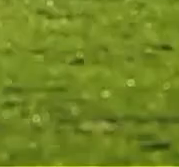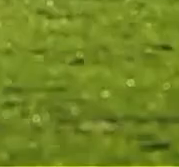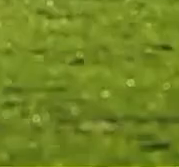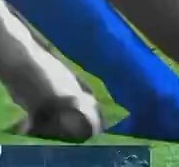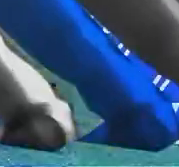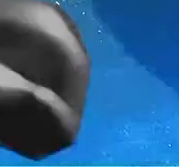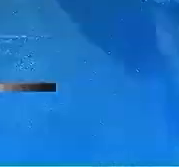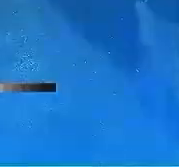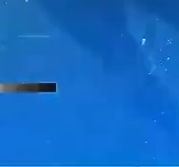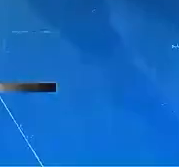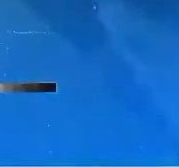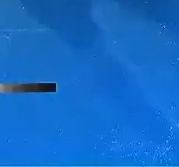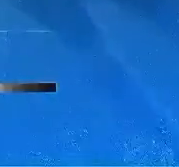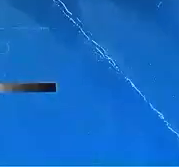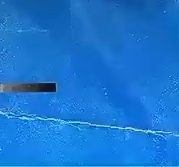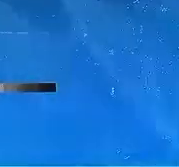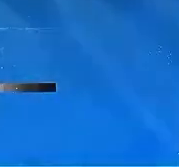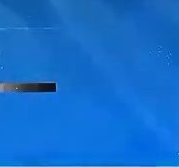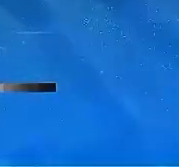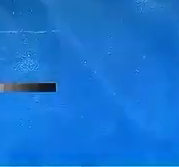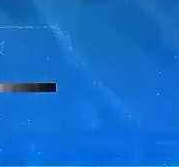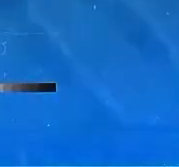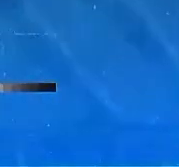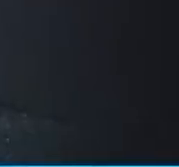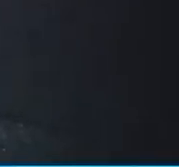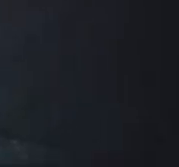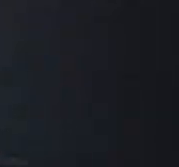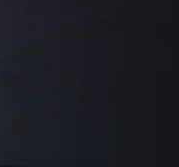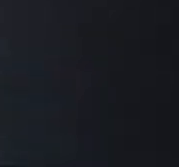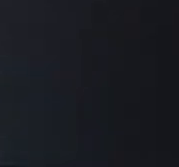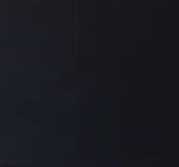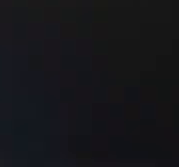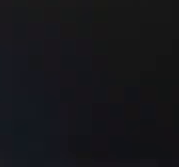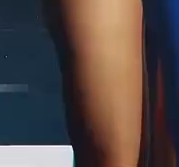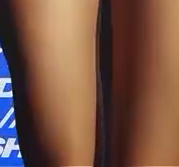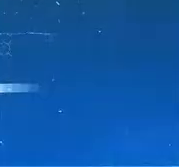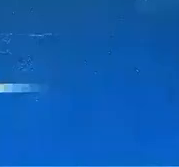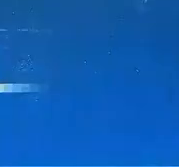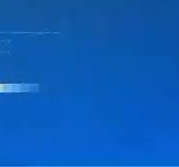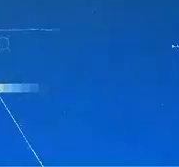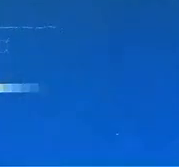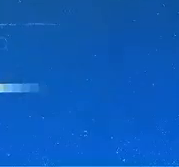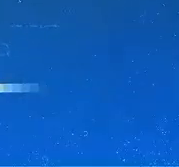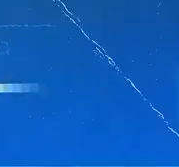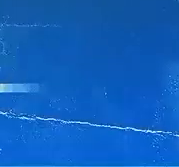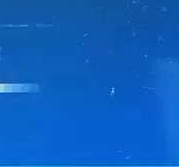E aí E aí